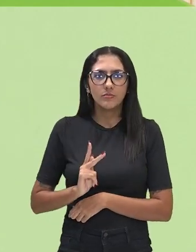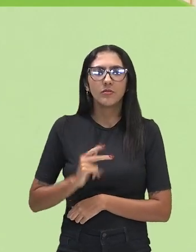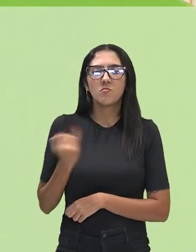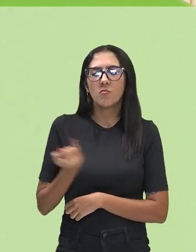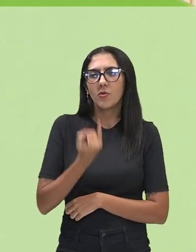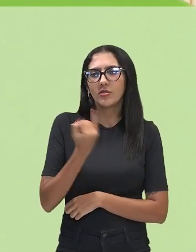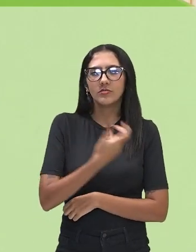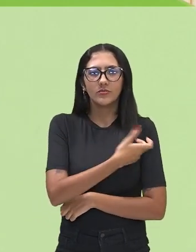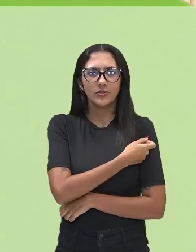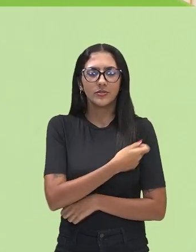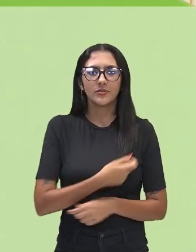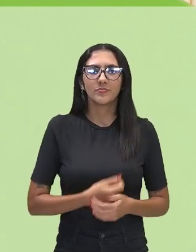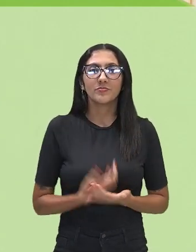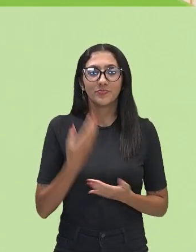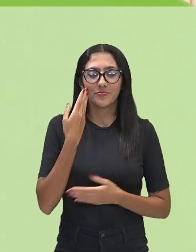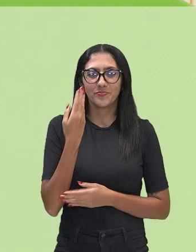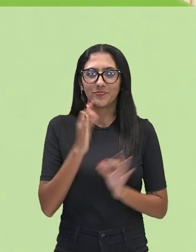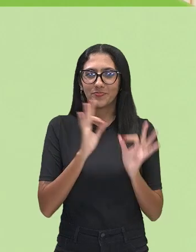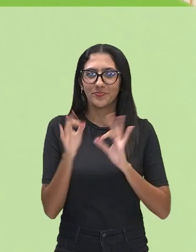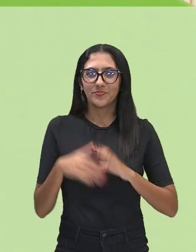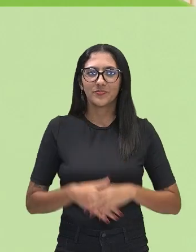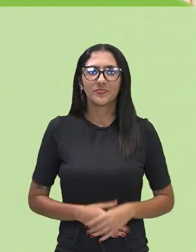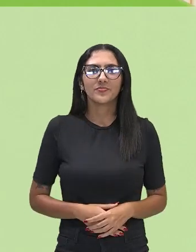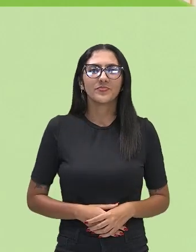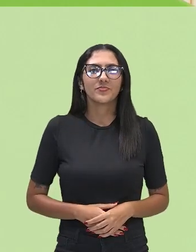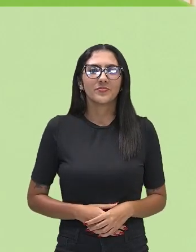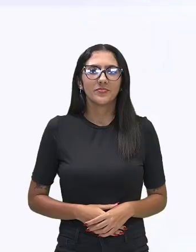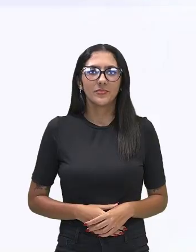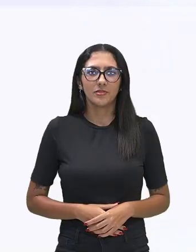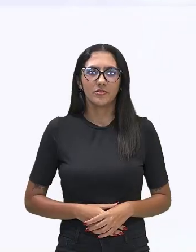da vacina. Então vejam aí.